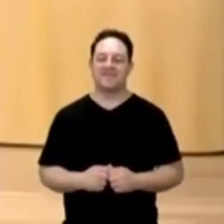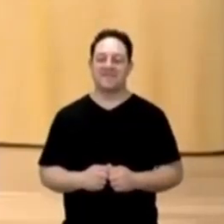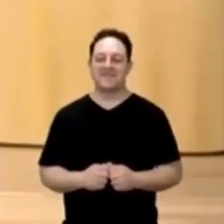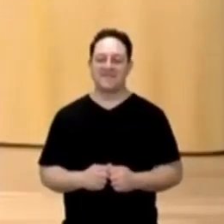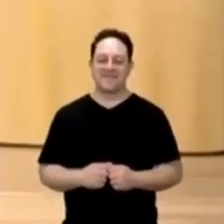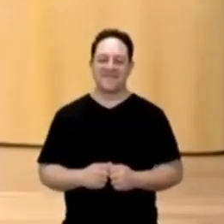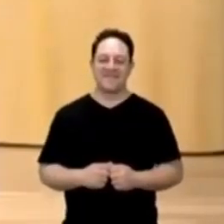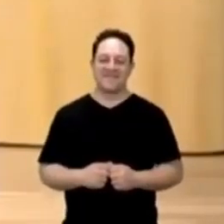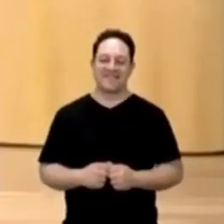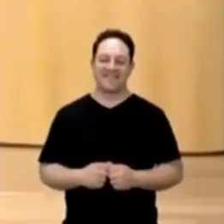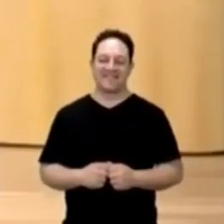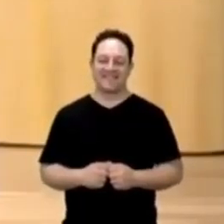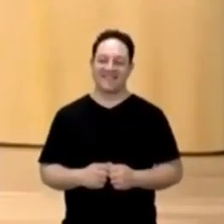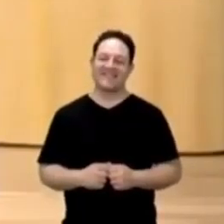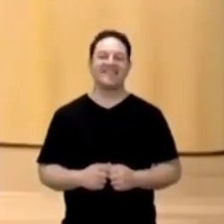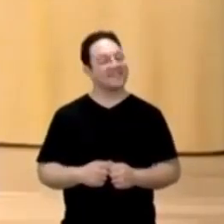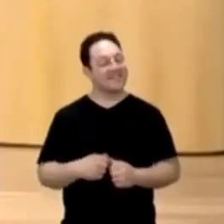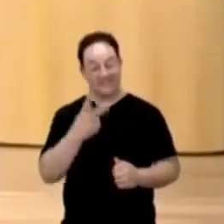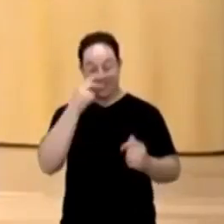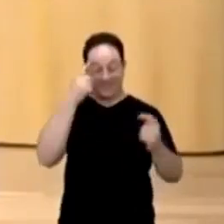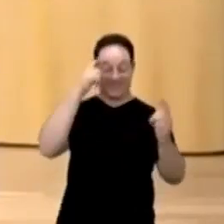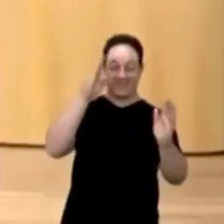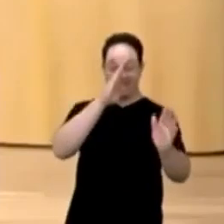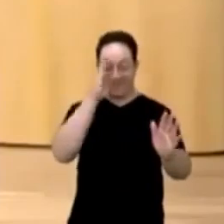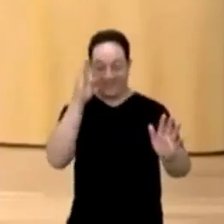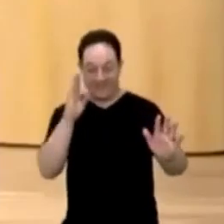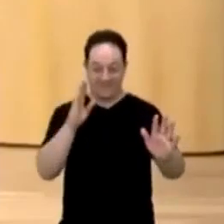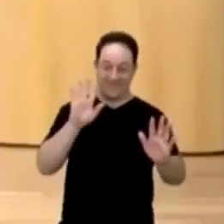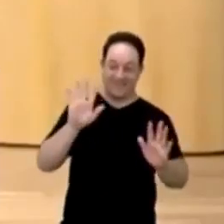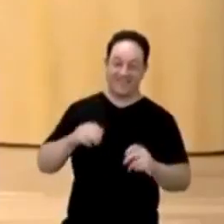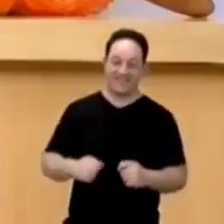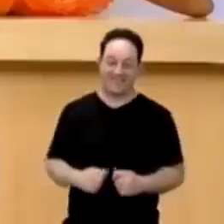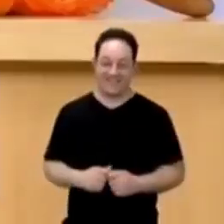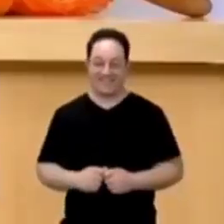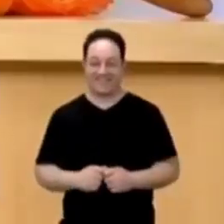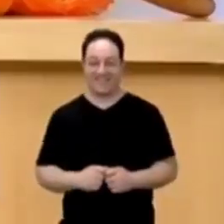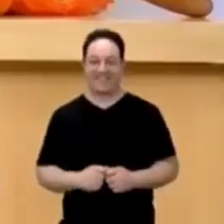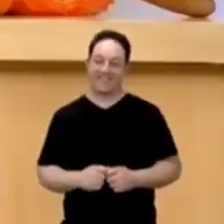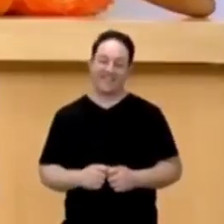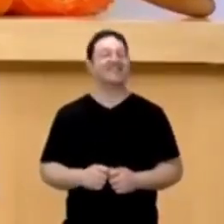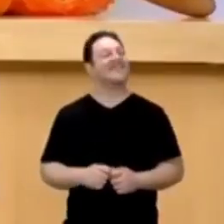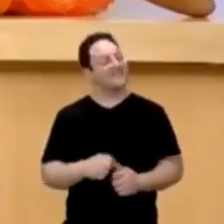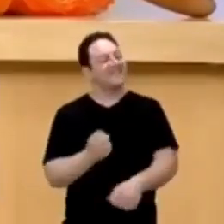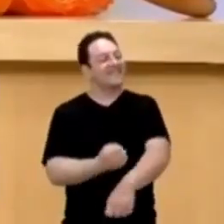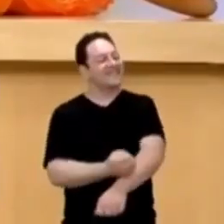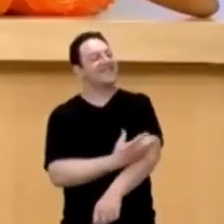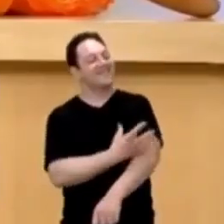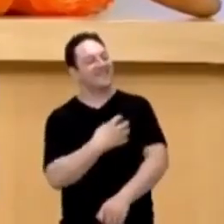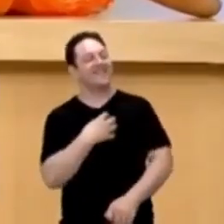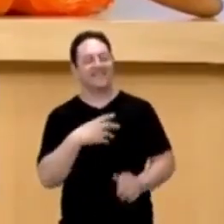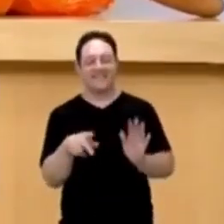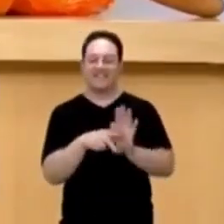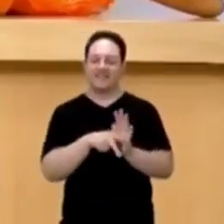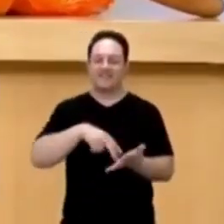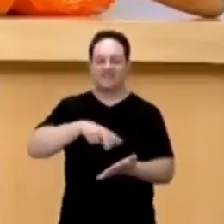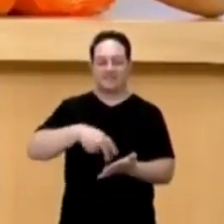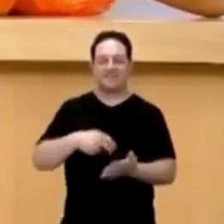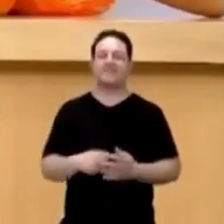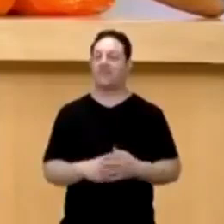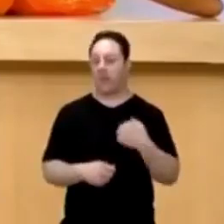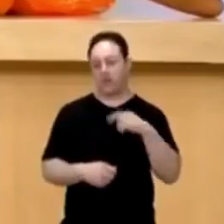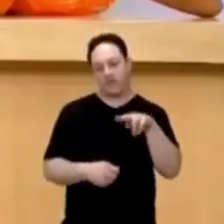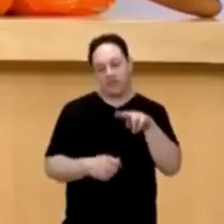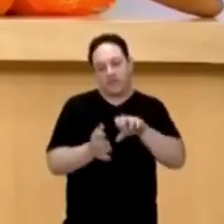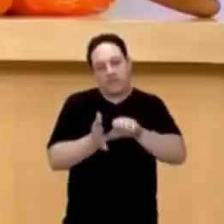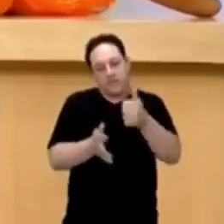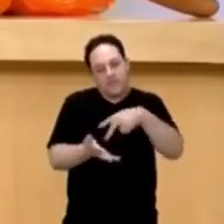né? Tô me desequilibrando aqui, gente. É que você ficou emocionado com a dança. É que eu nunca dancei aqui na frente